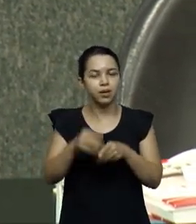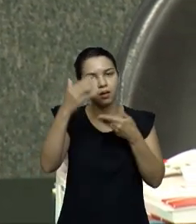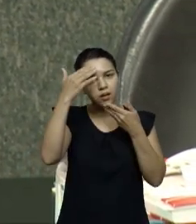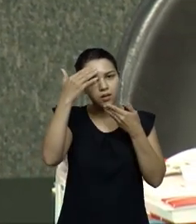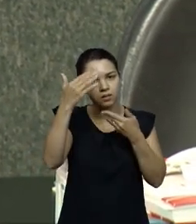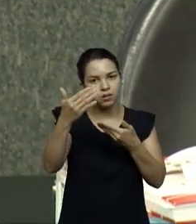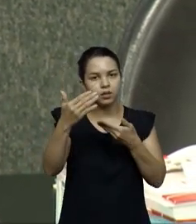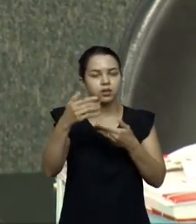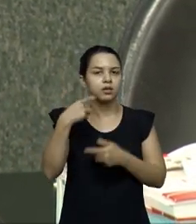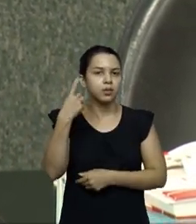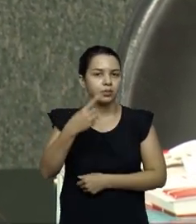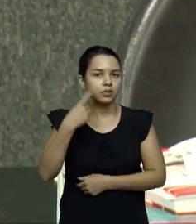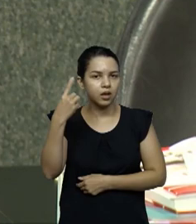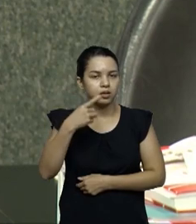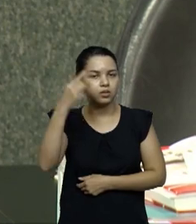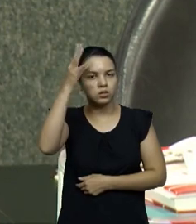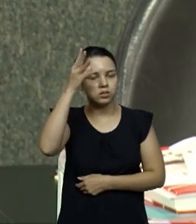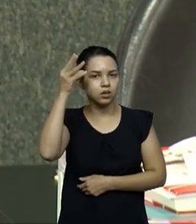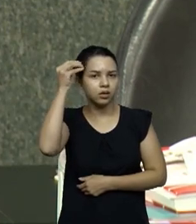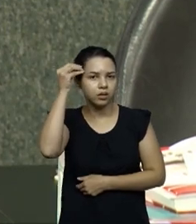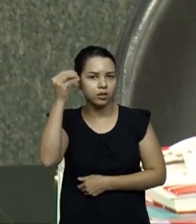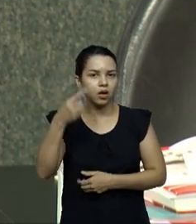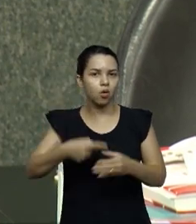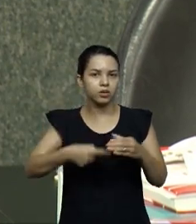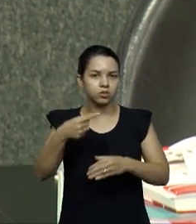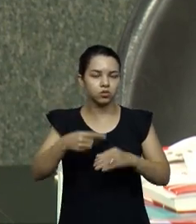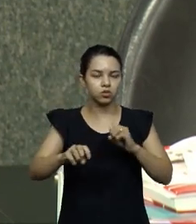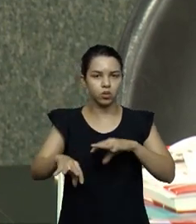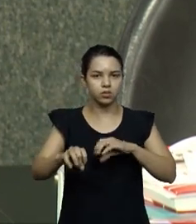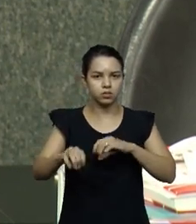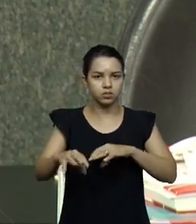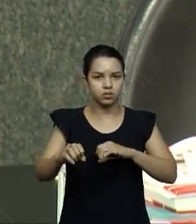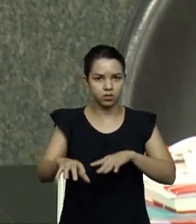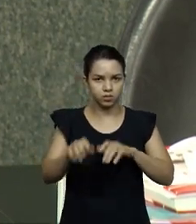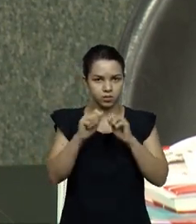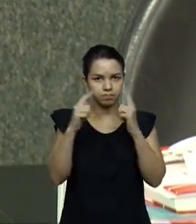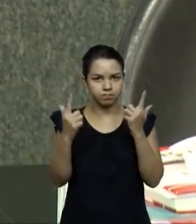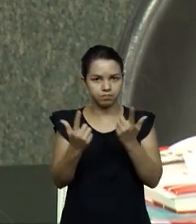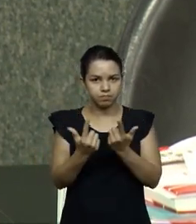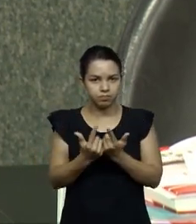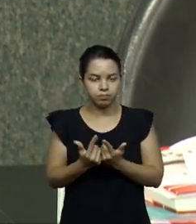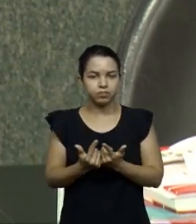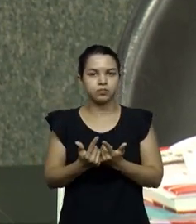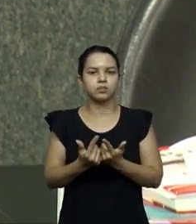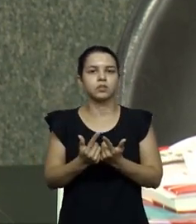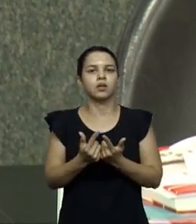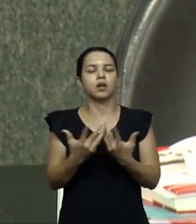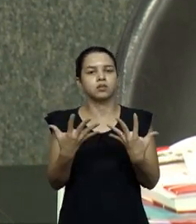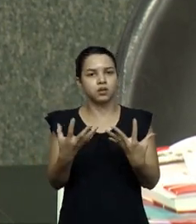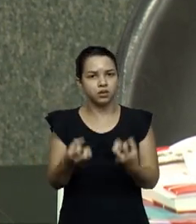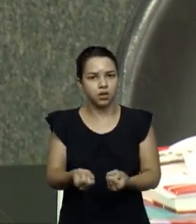deputada Luciane carminatti e a comissão de educação da Assembleia Legislativa por atender o pedido do sindicato